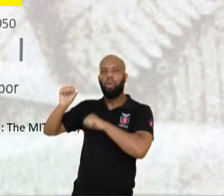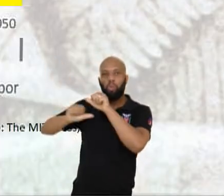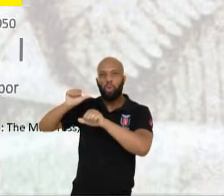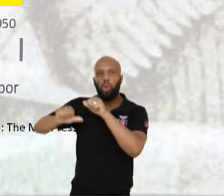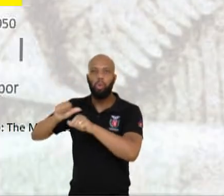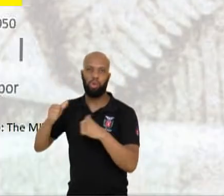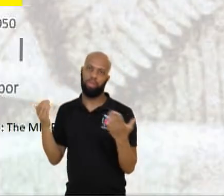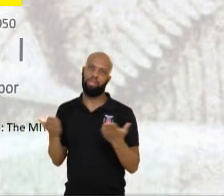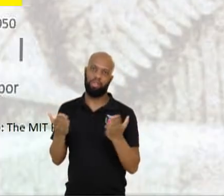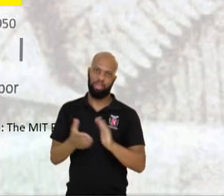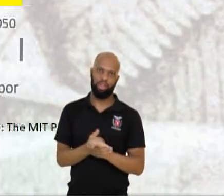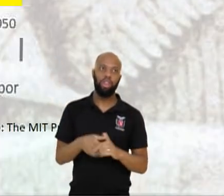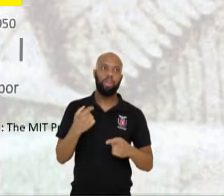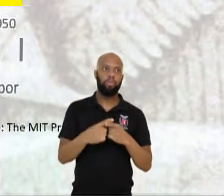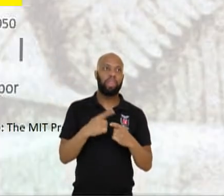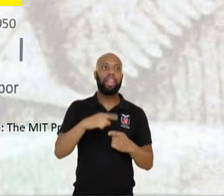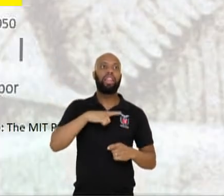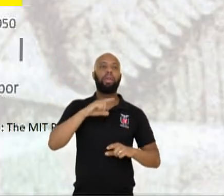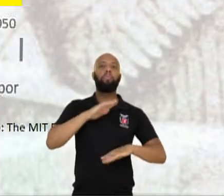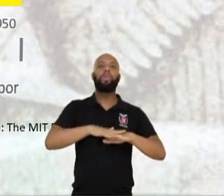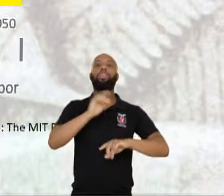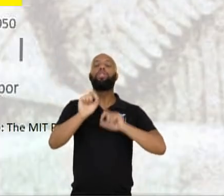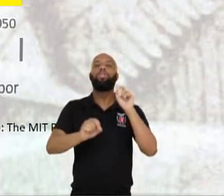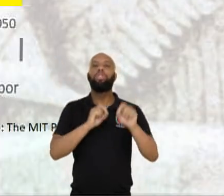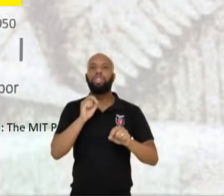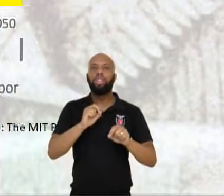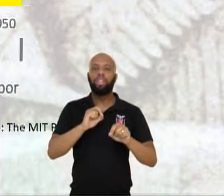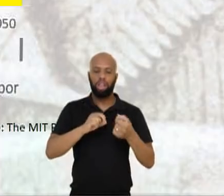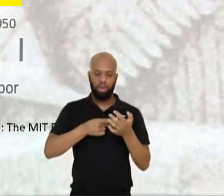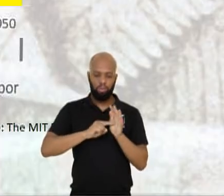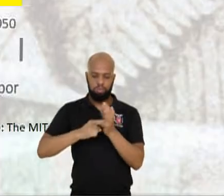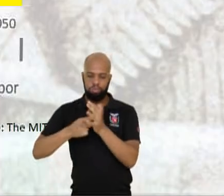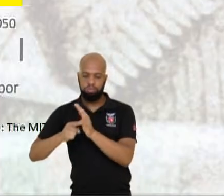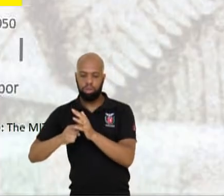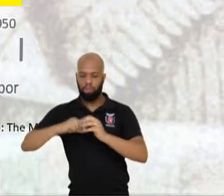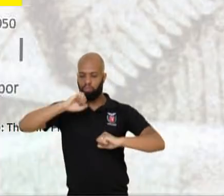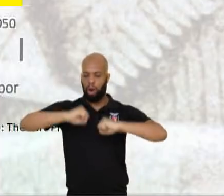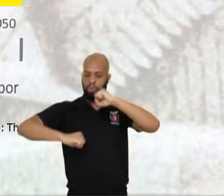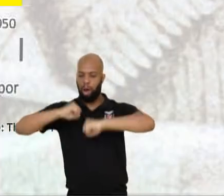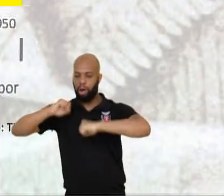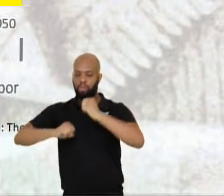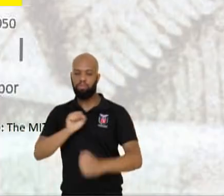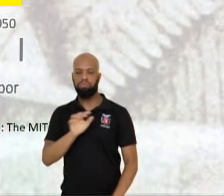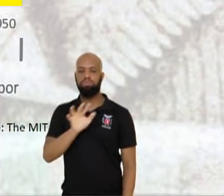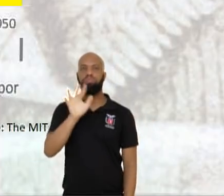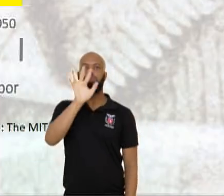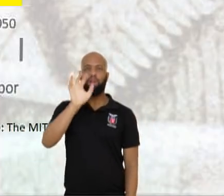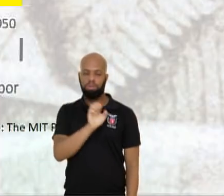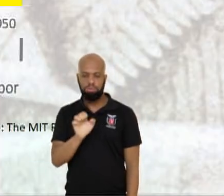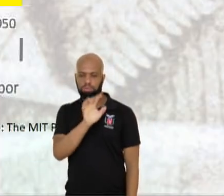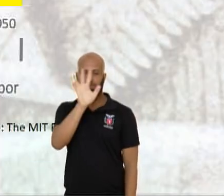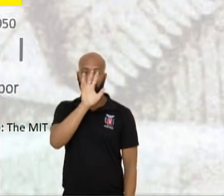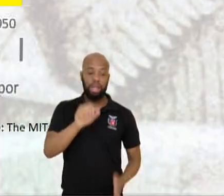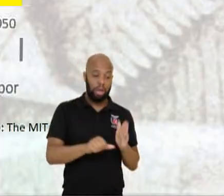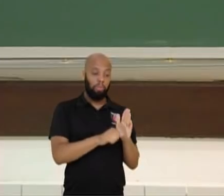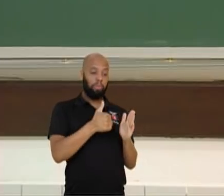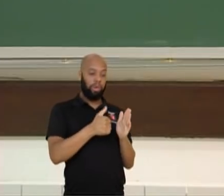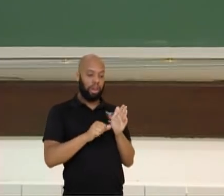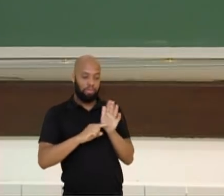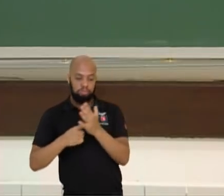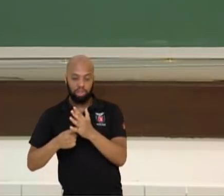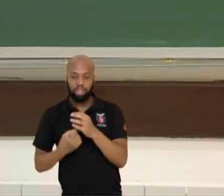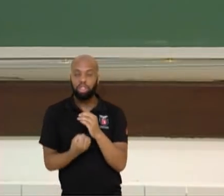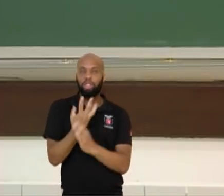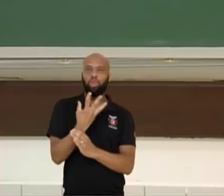bastante, gente. Está predominando aqui as máquinas a vapor. Então, a partir do desenvolvimento da primeira máquina a vapor, quando